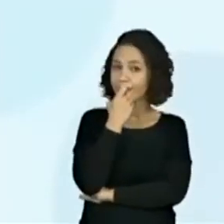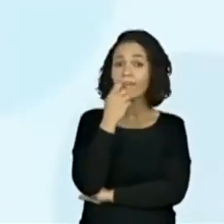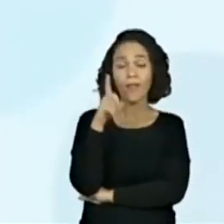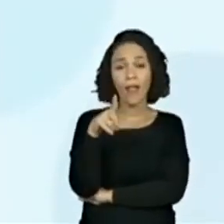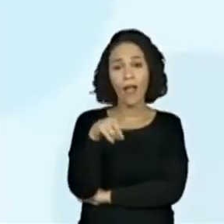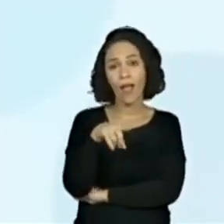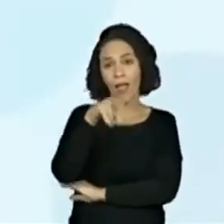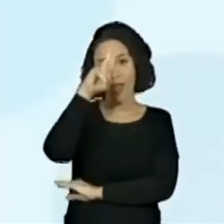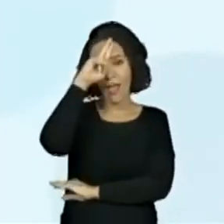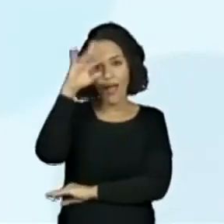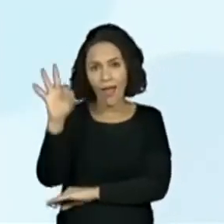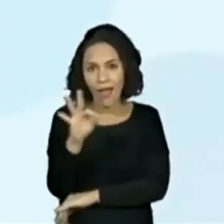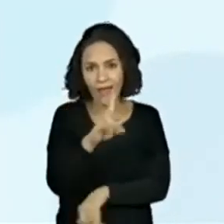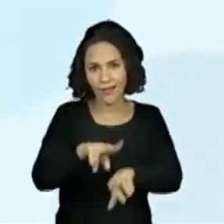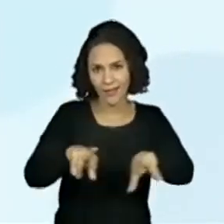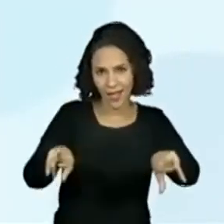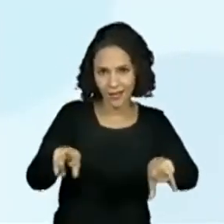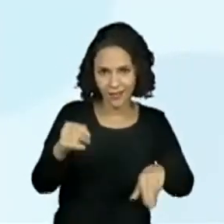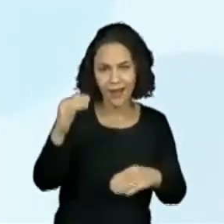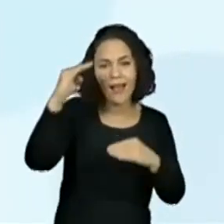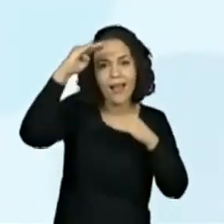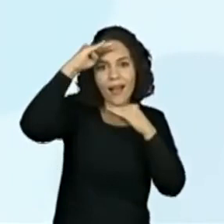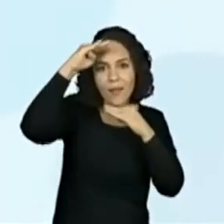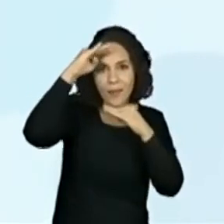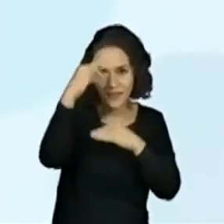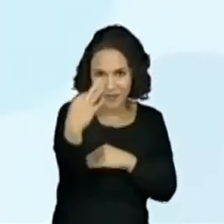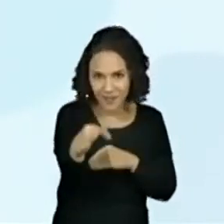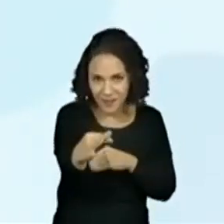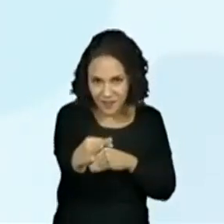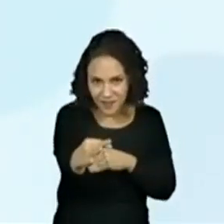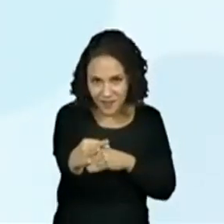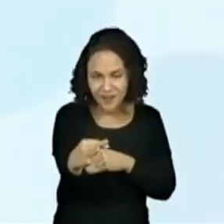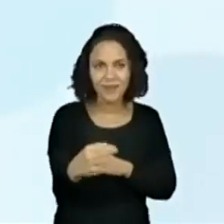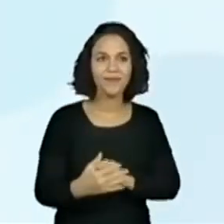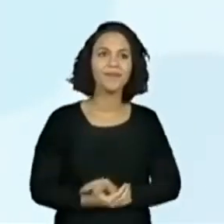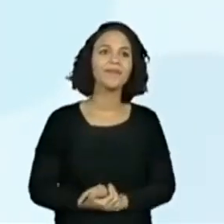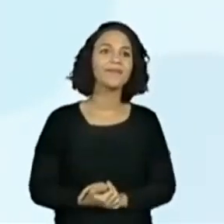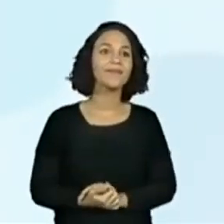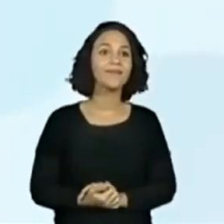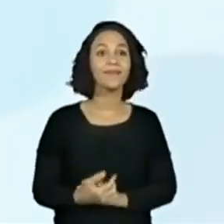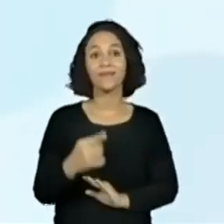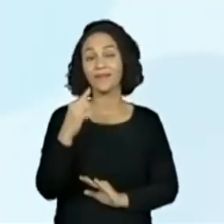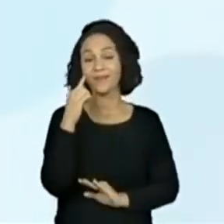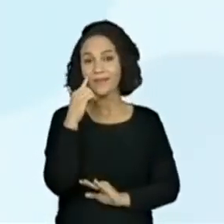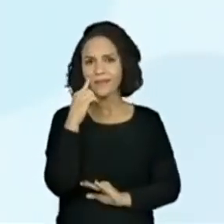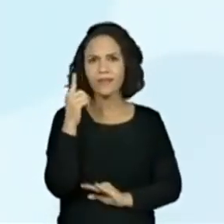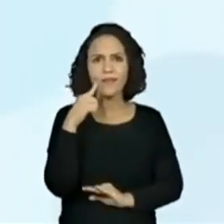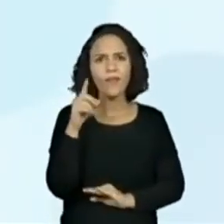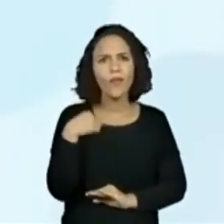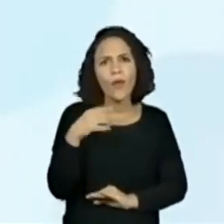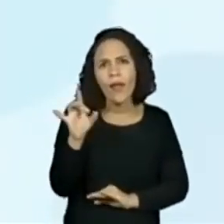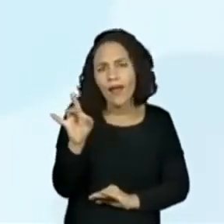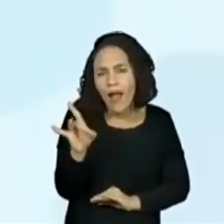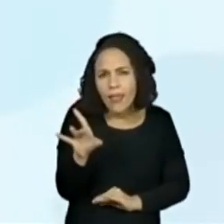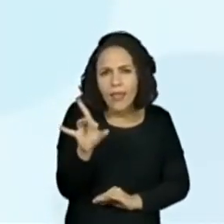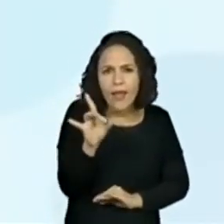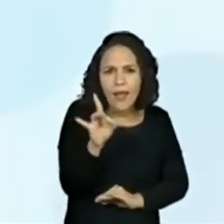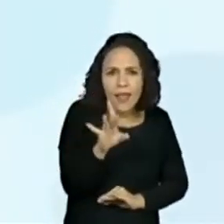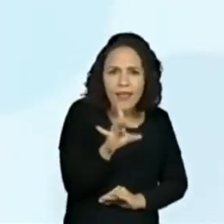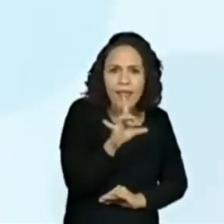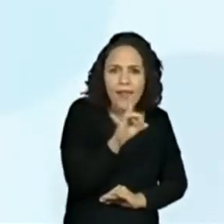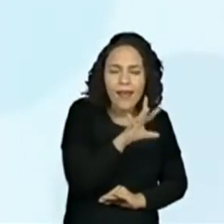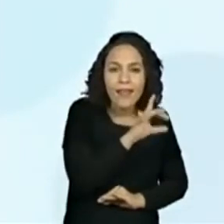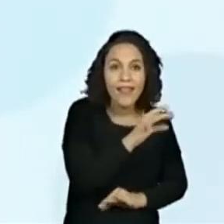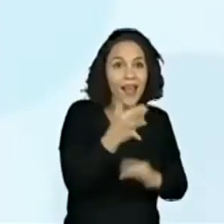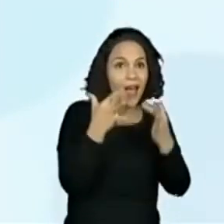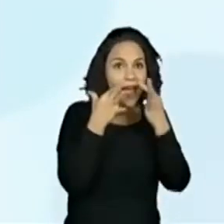Insetos, cabeças de insetos, não é mesmo? E a gente vai dar atenção,